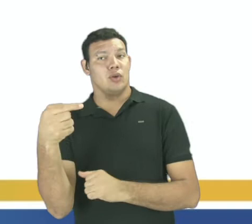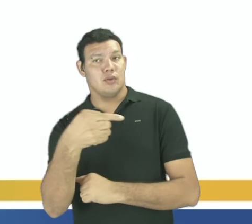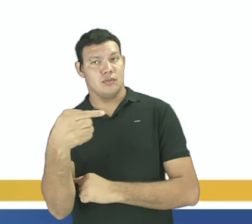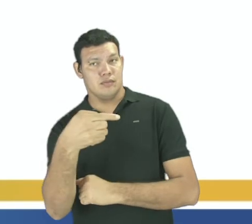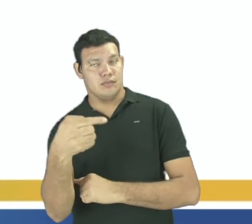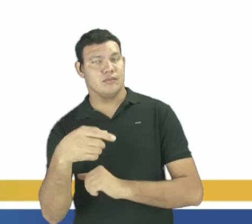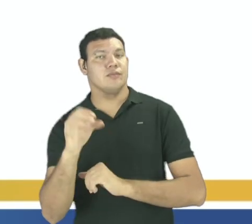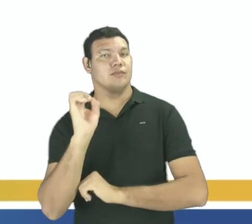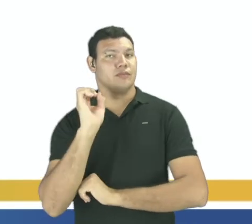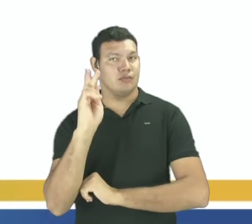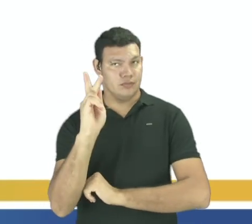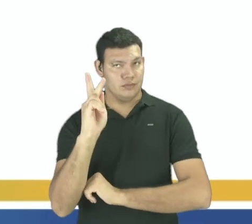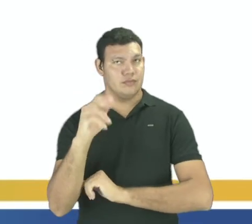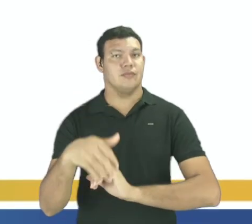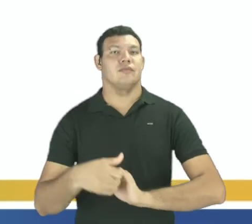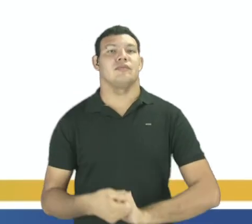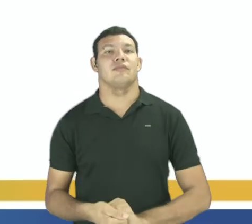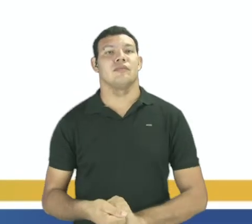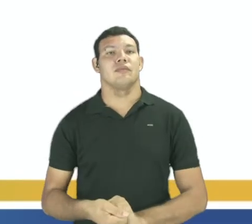bem?